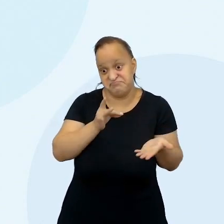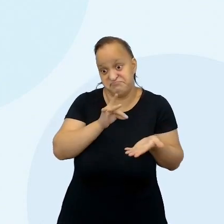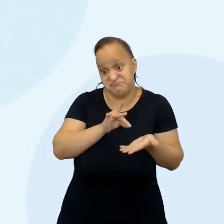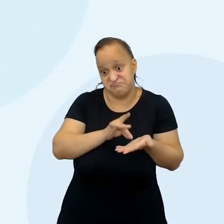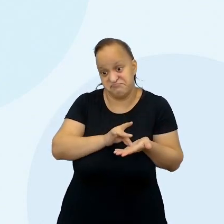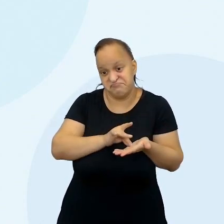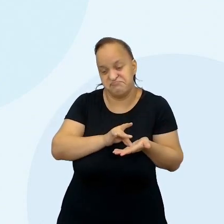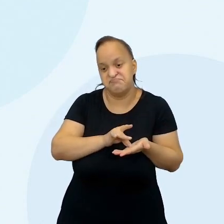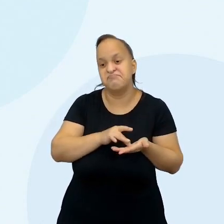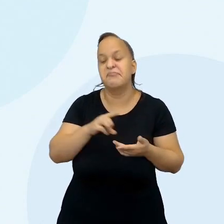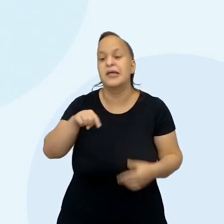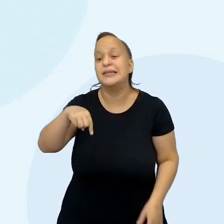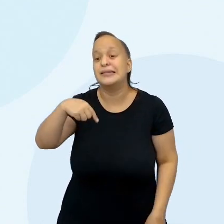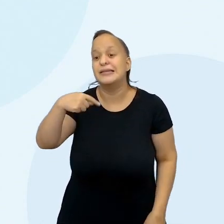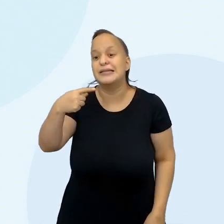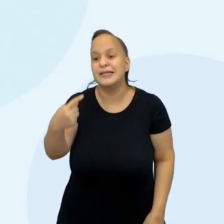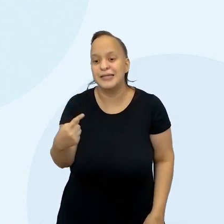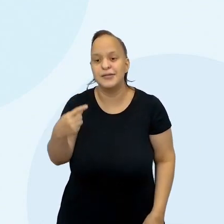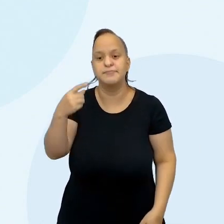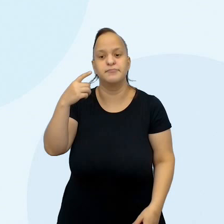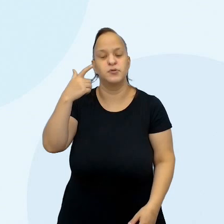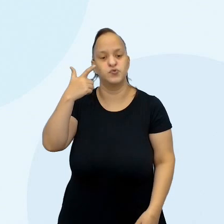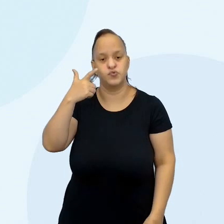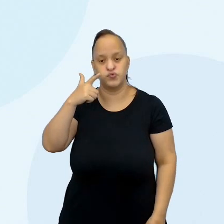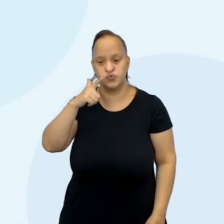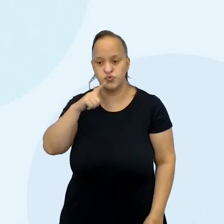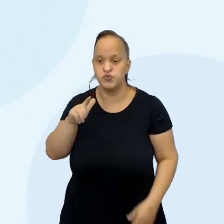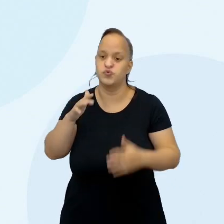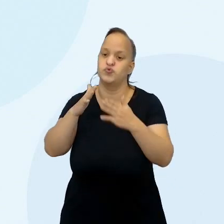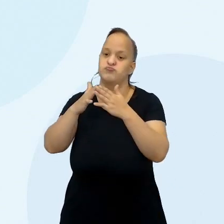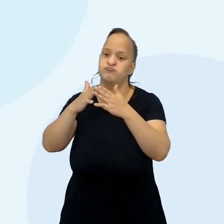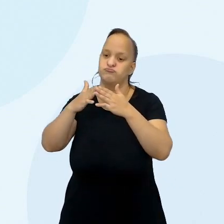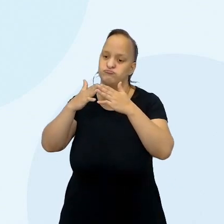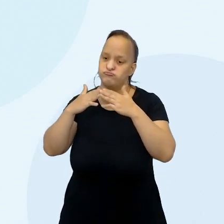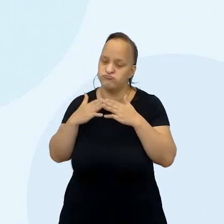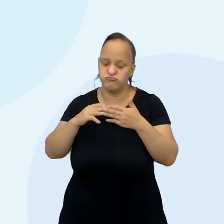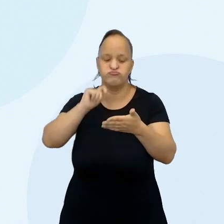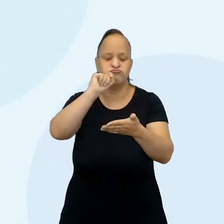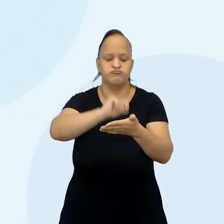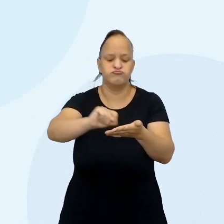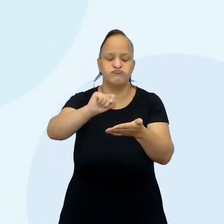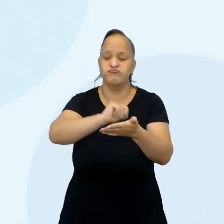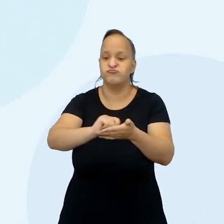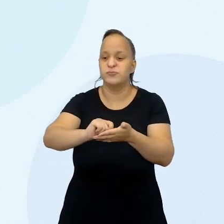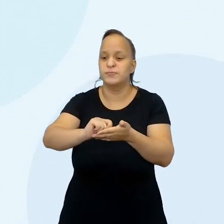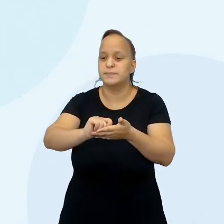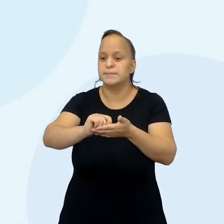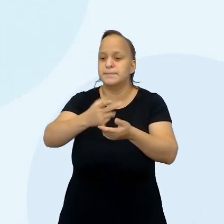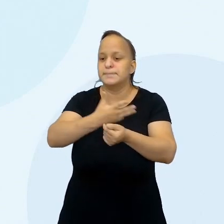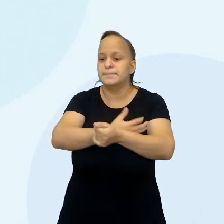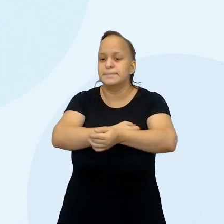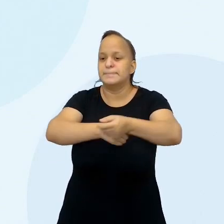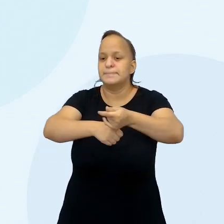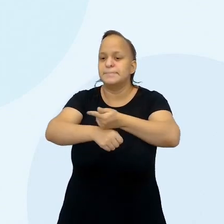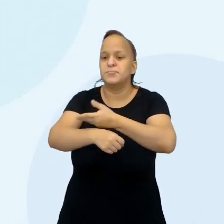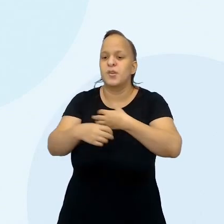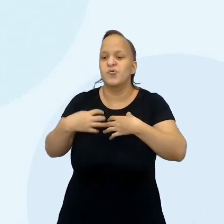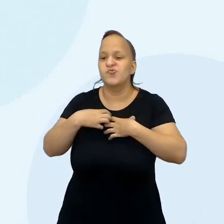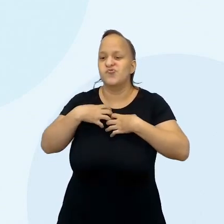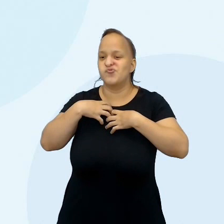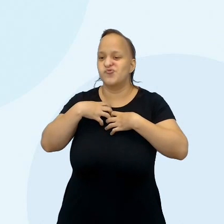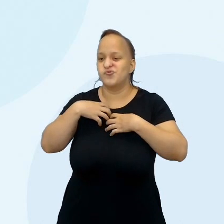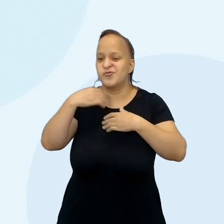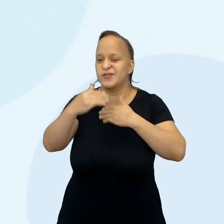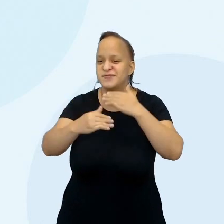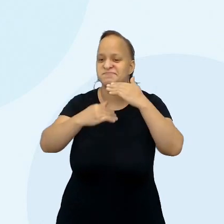aparece novamente pedindo para que o estudante registre os sentimentos e as sensações no processo de